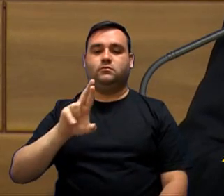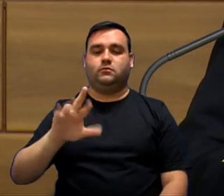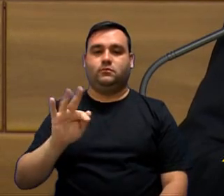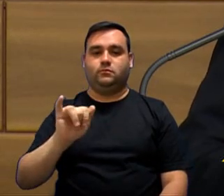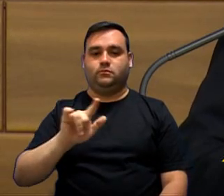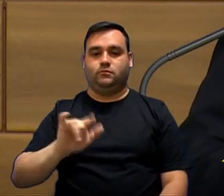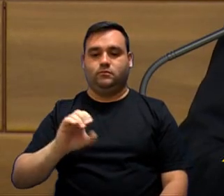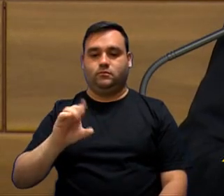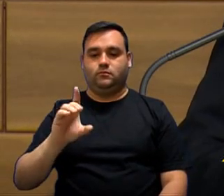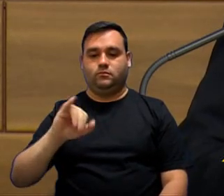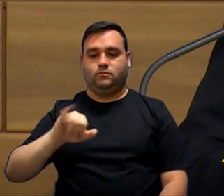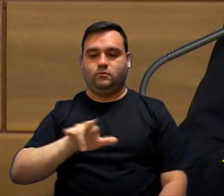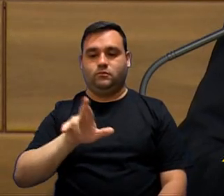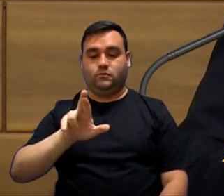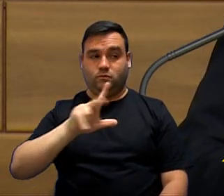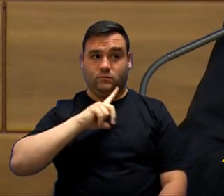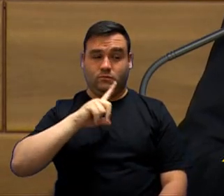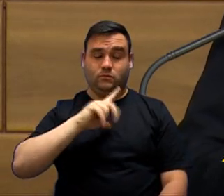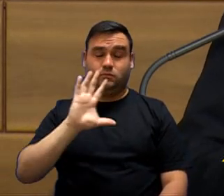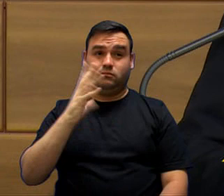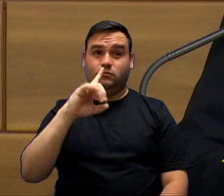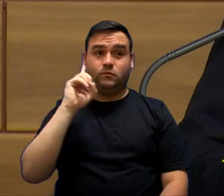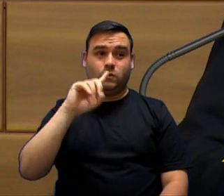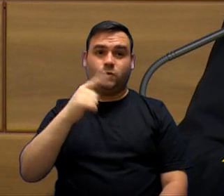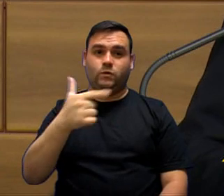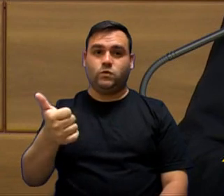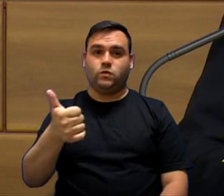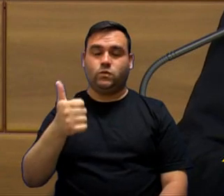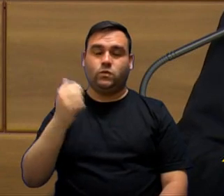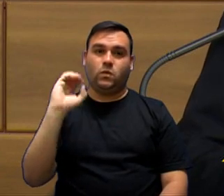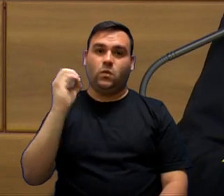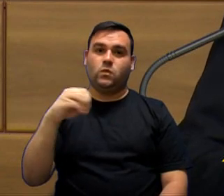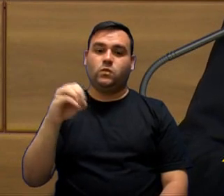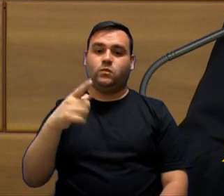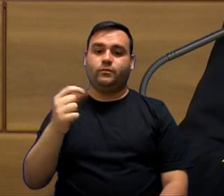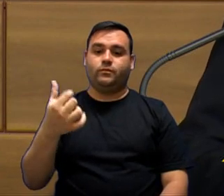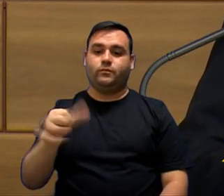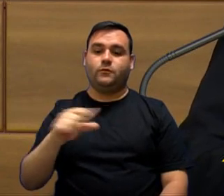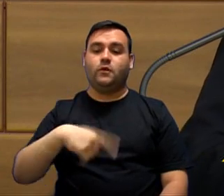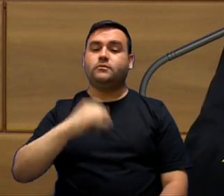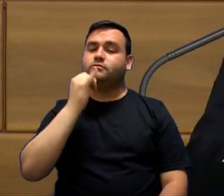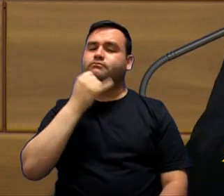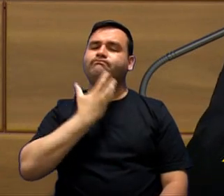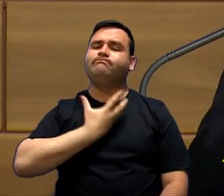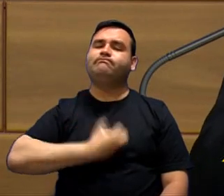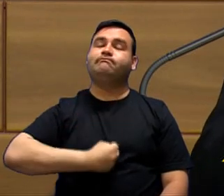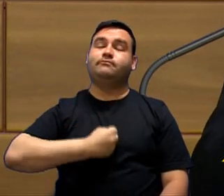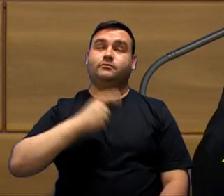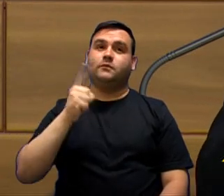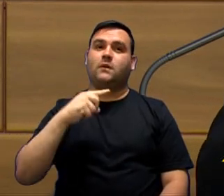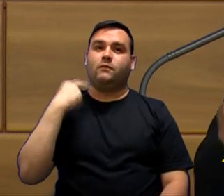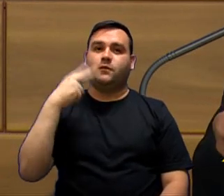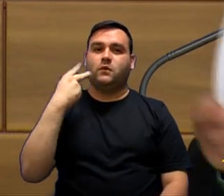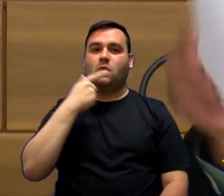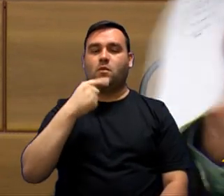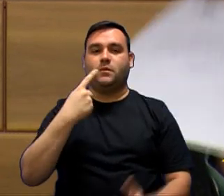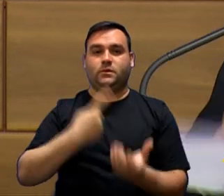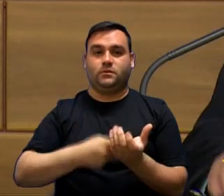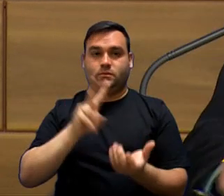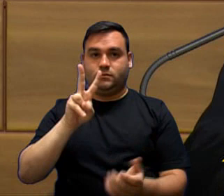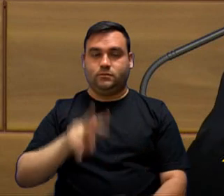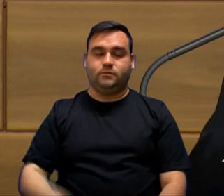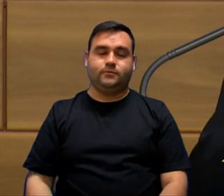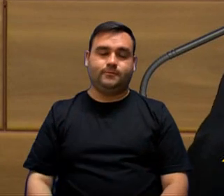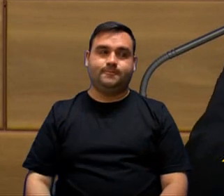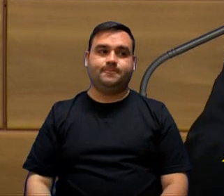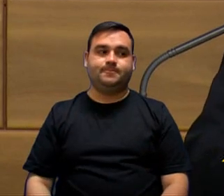Júnior, ocorrido no dia 21 de outubro de 2019. Quem faz esse voto de profundo pesar é o vereador Vitão do